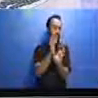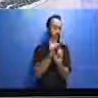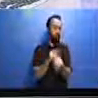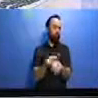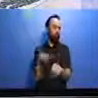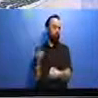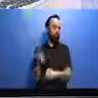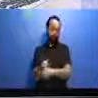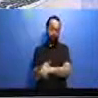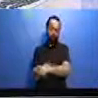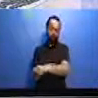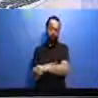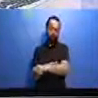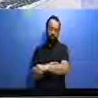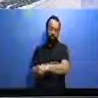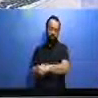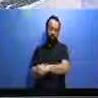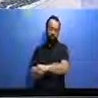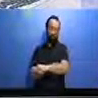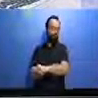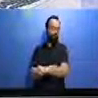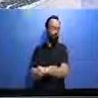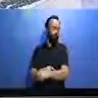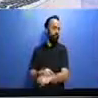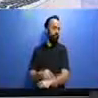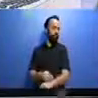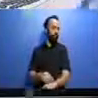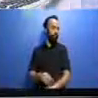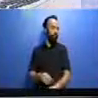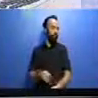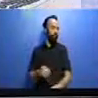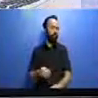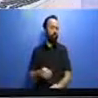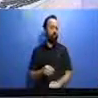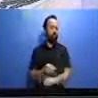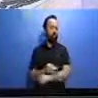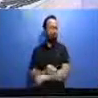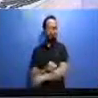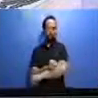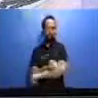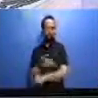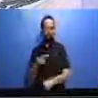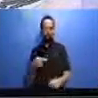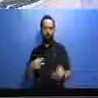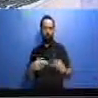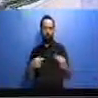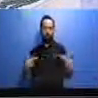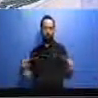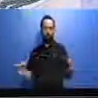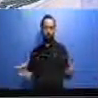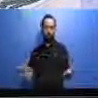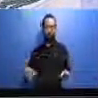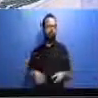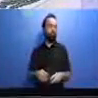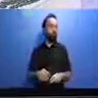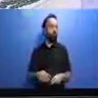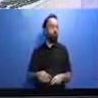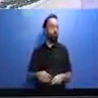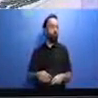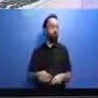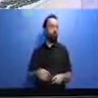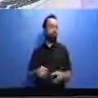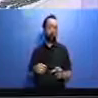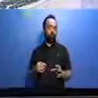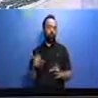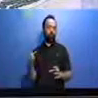pele por fora, mais externa, exterior ao nosso corpo. Lógico que as células são diferentes, mas também tem uma epiderme. Ela tem essas